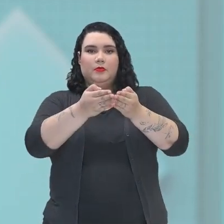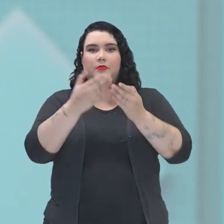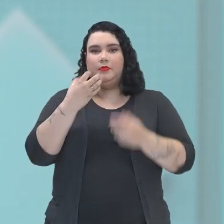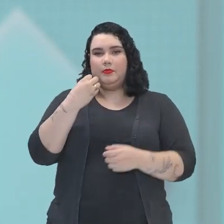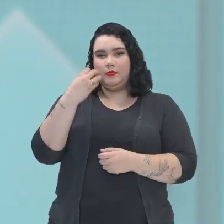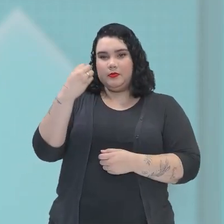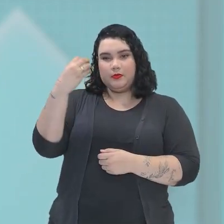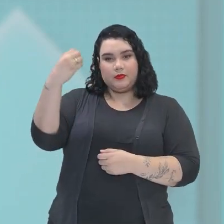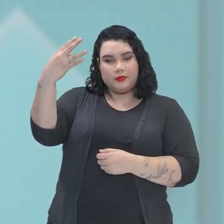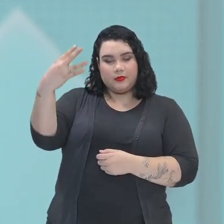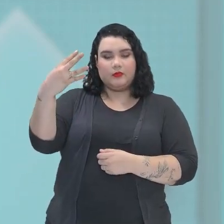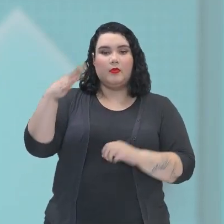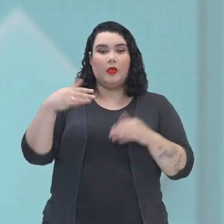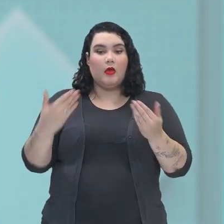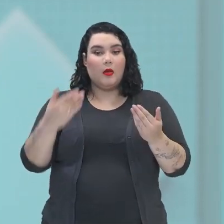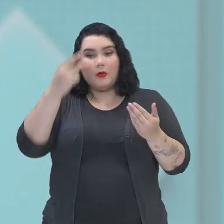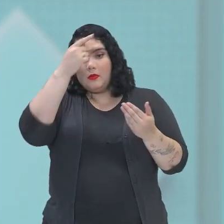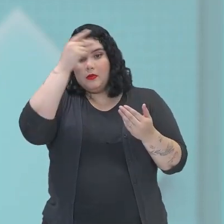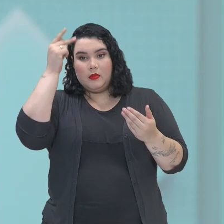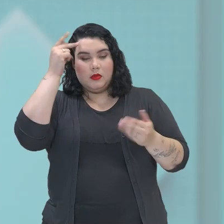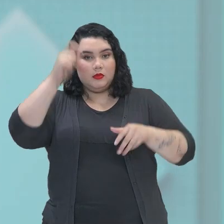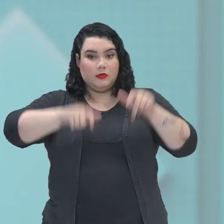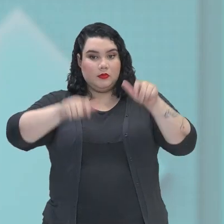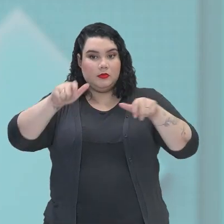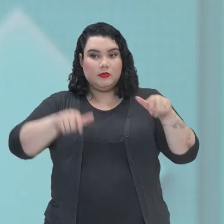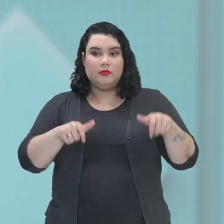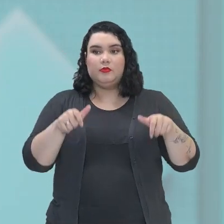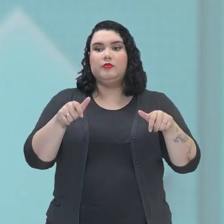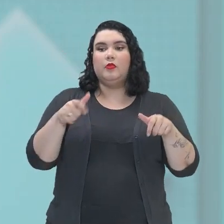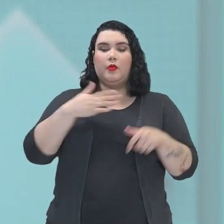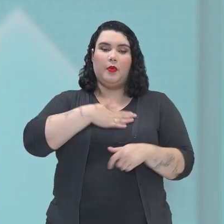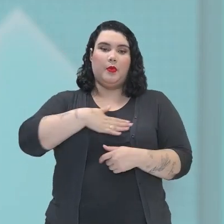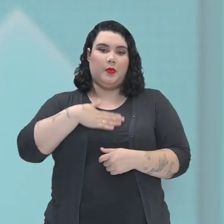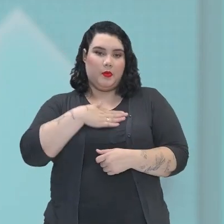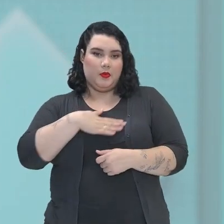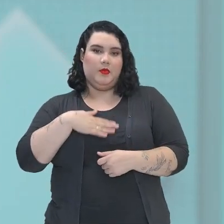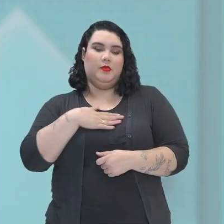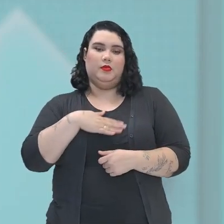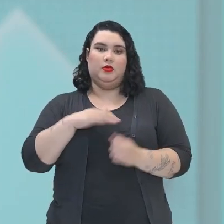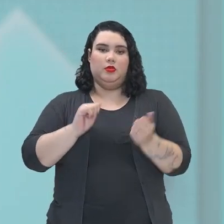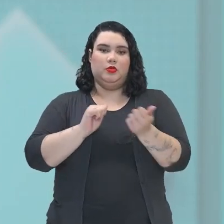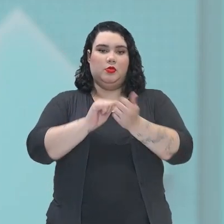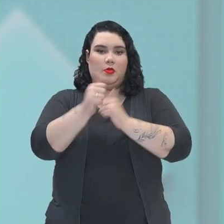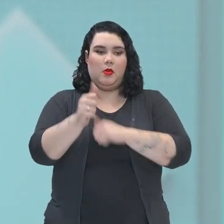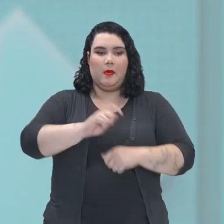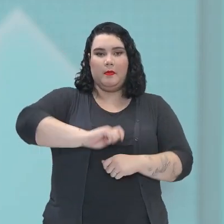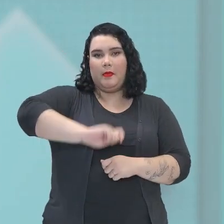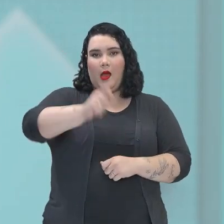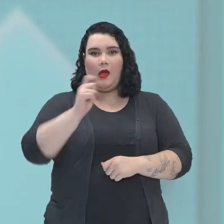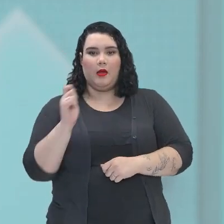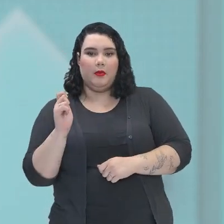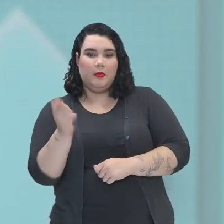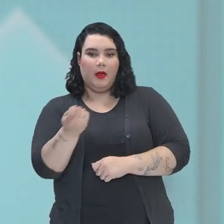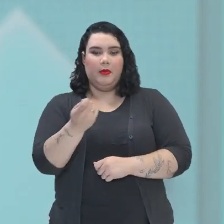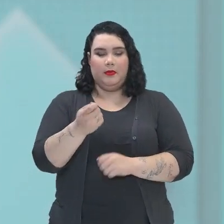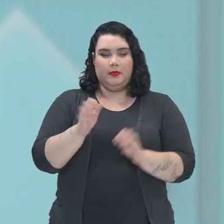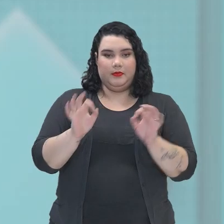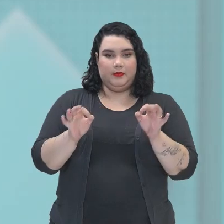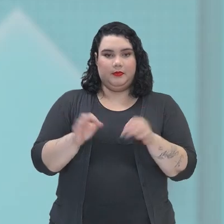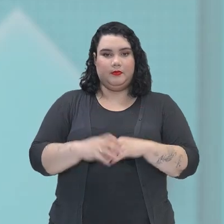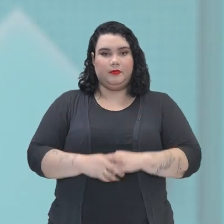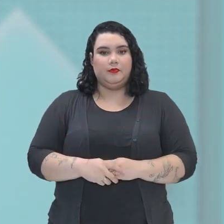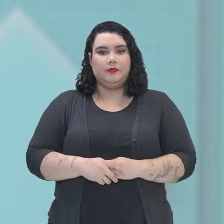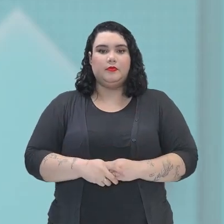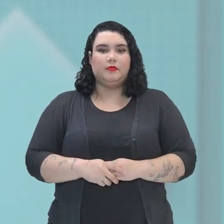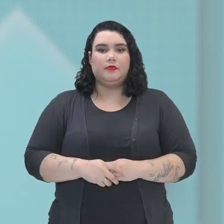dinheiro e geralmente essas pessoas, né, elas gostavam muito de praticar o tênis de quadra como esporte. Mas